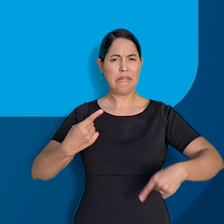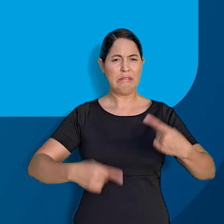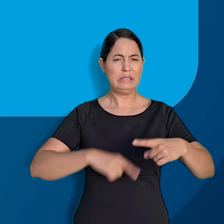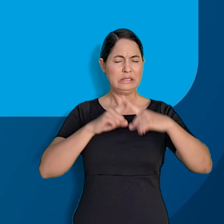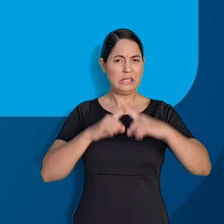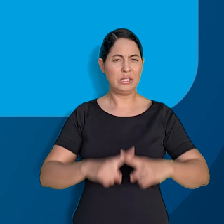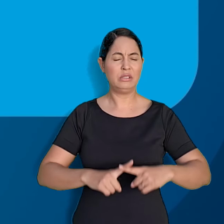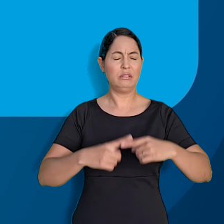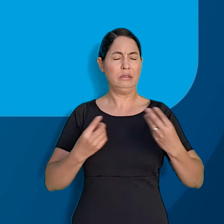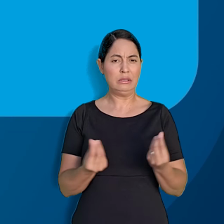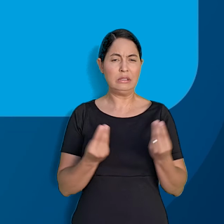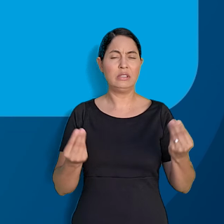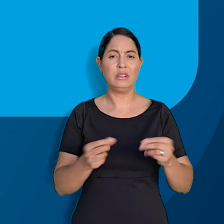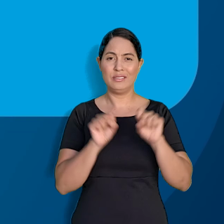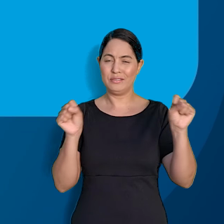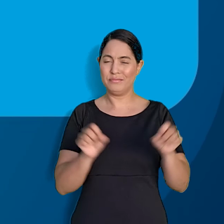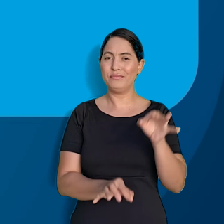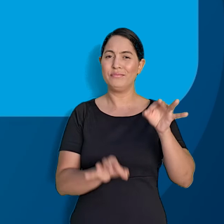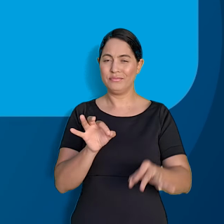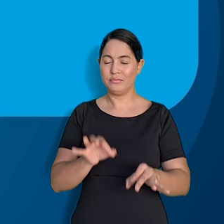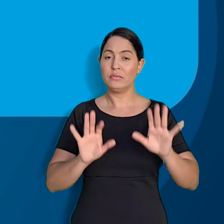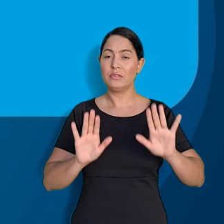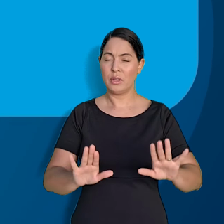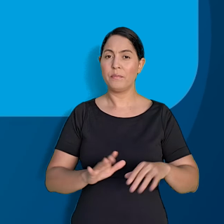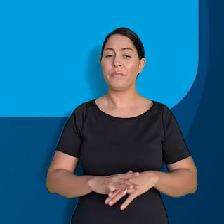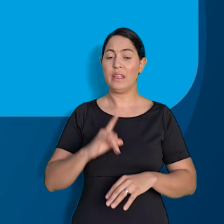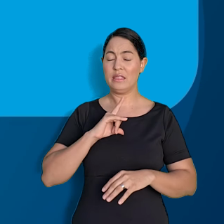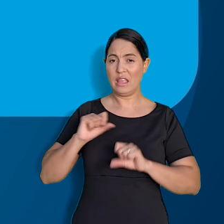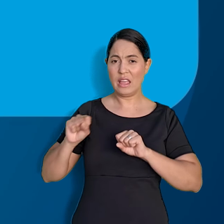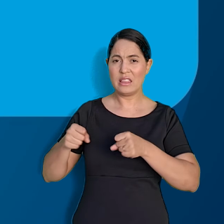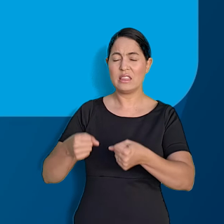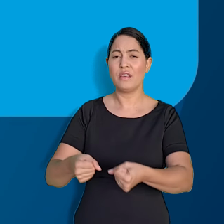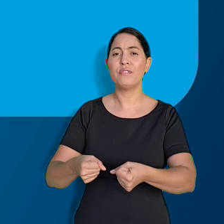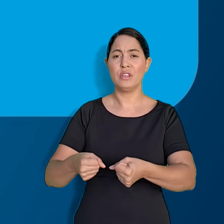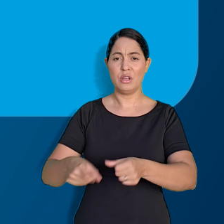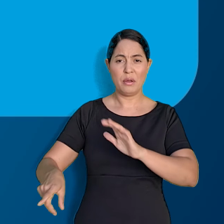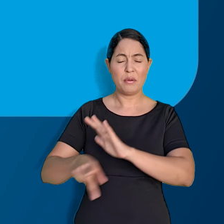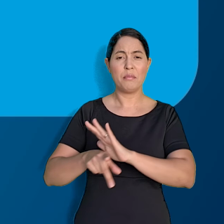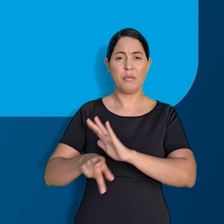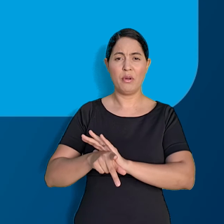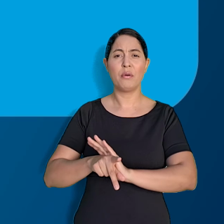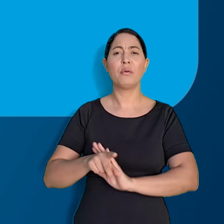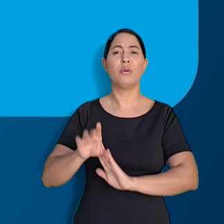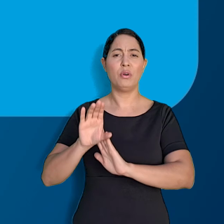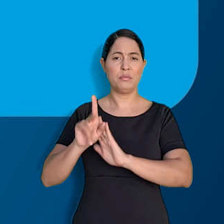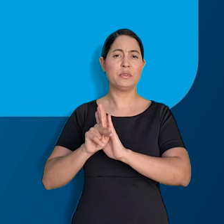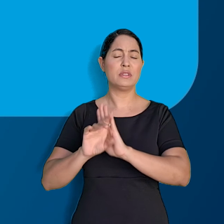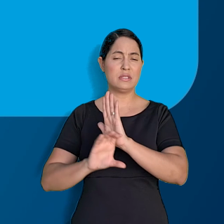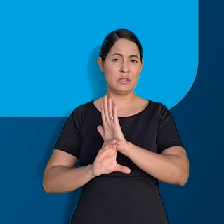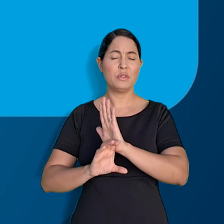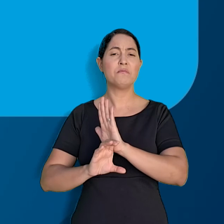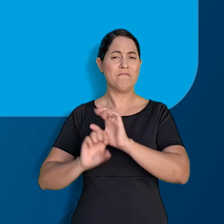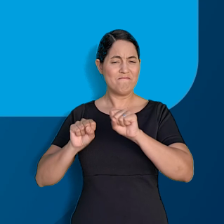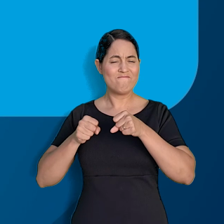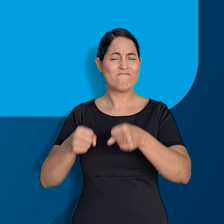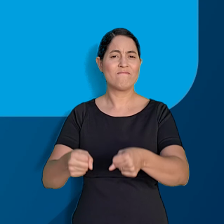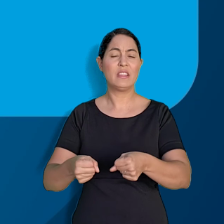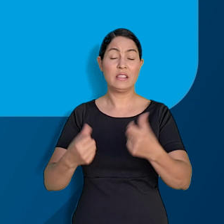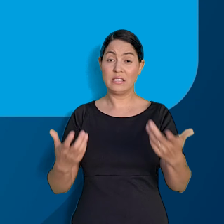do sistema de justiça. Ao defender a correta aplicação do Código de Processo Civil, a OAB reafirma um